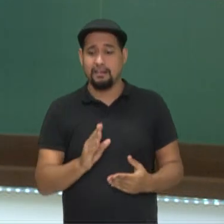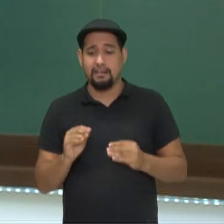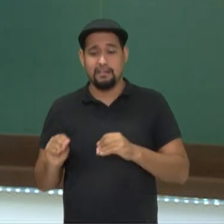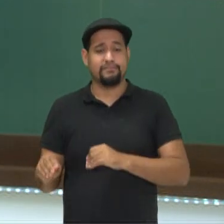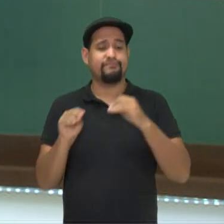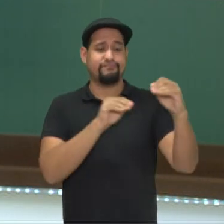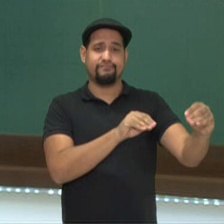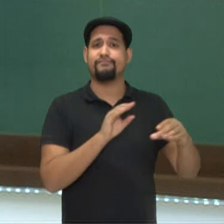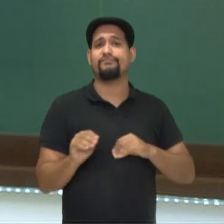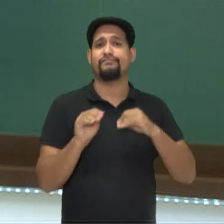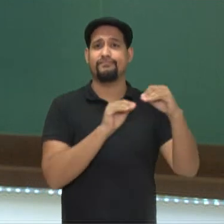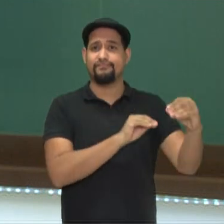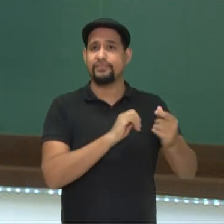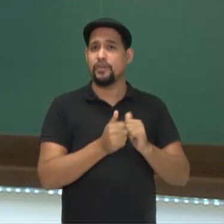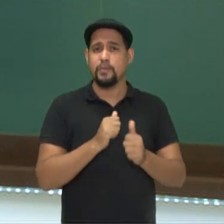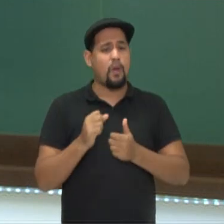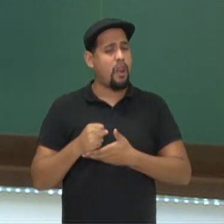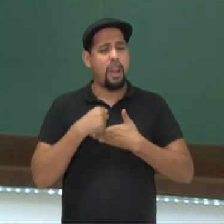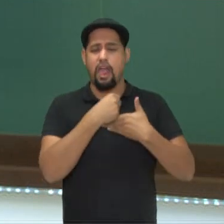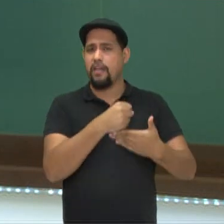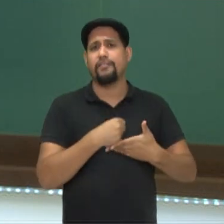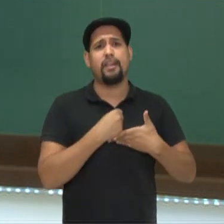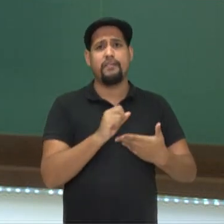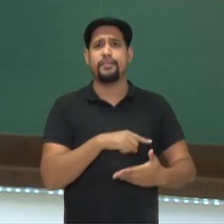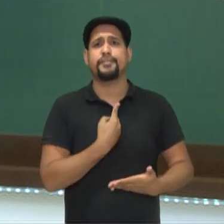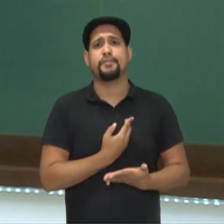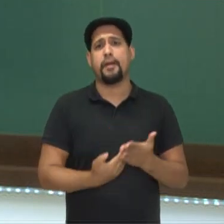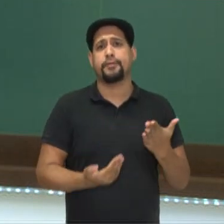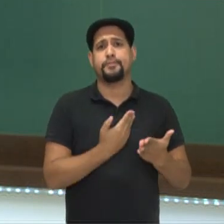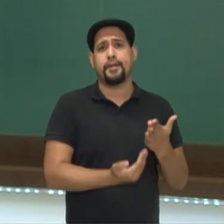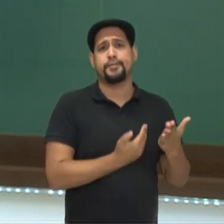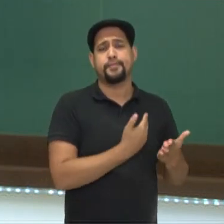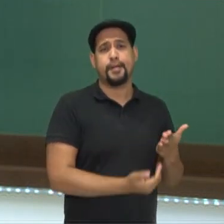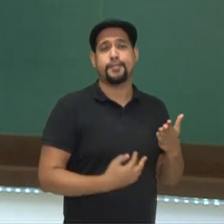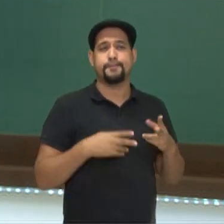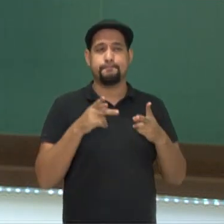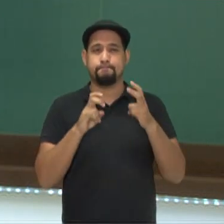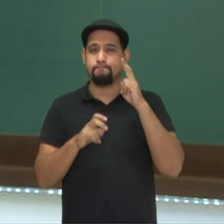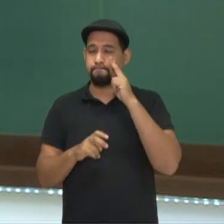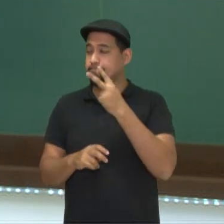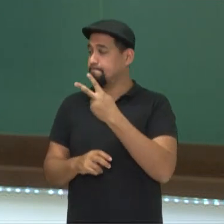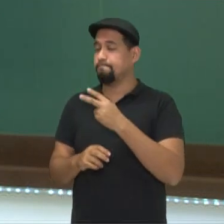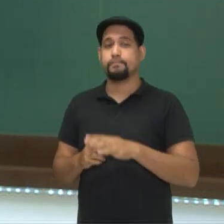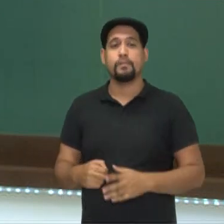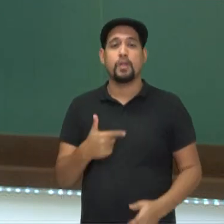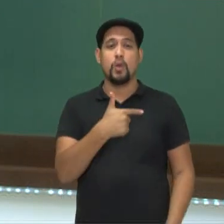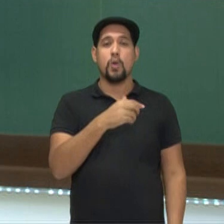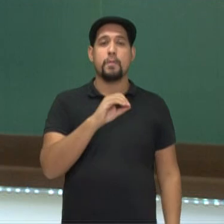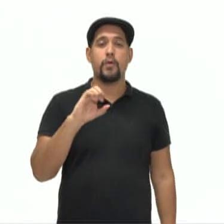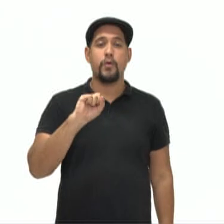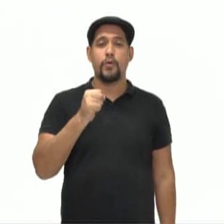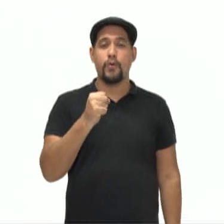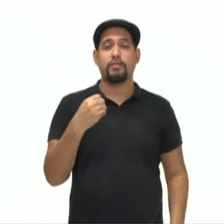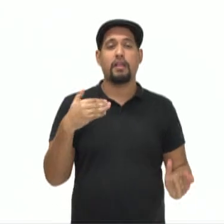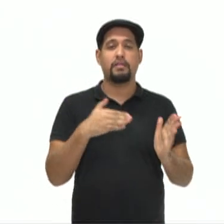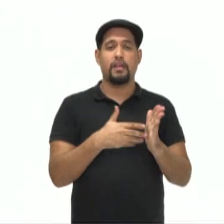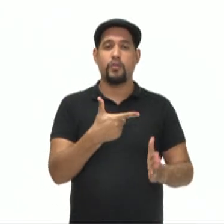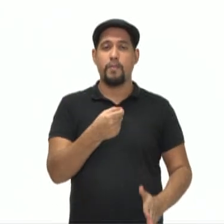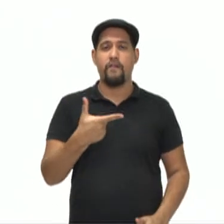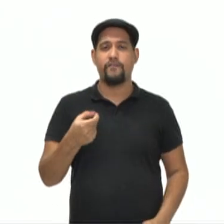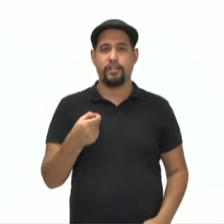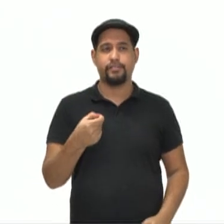bem futebol. E vão levando, e a gente vai perdendo. Olha aqui, ó, a trajetória de 2008 para